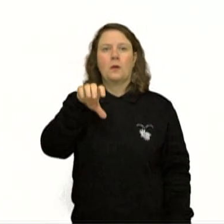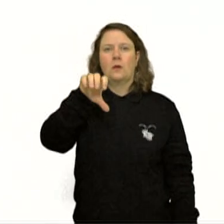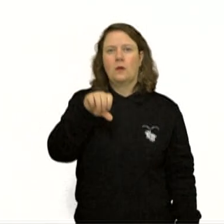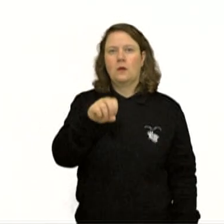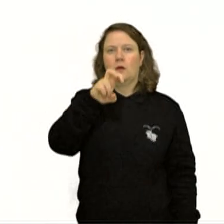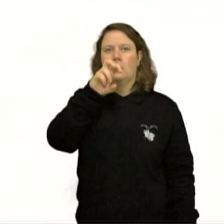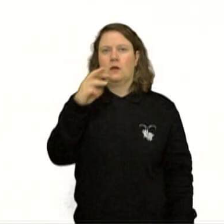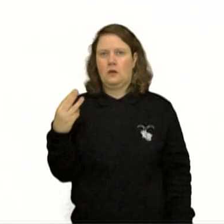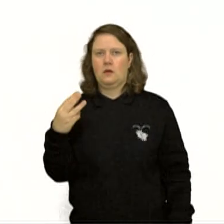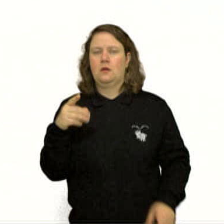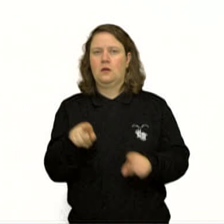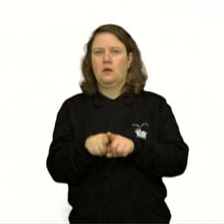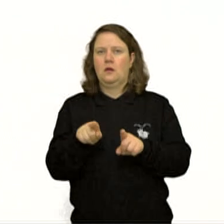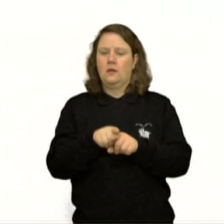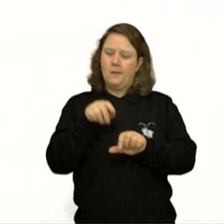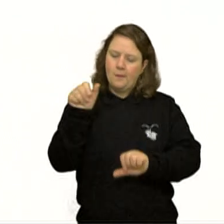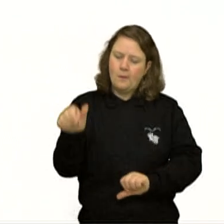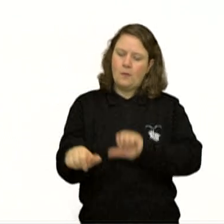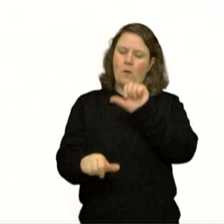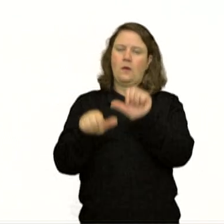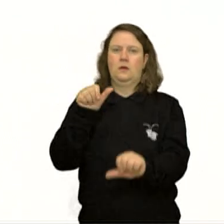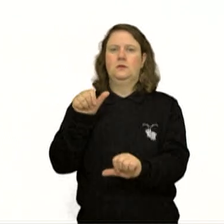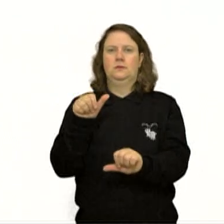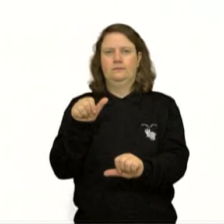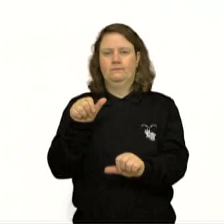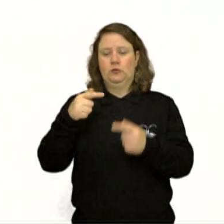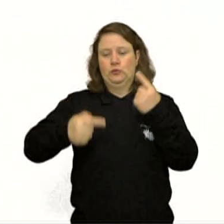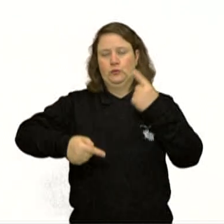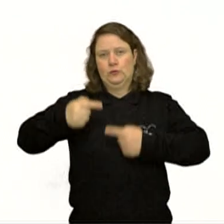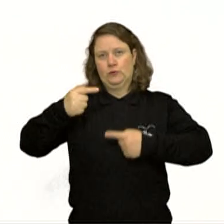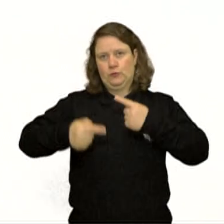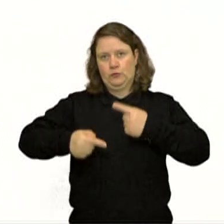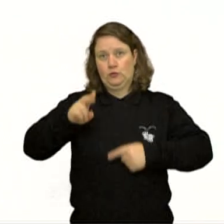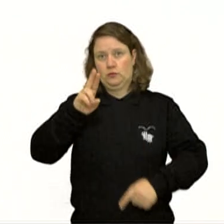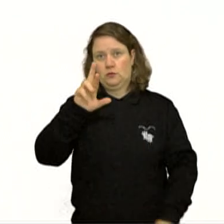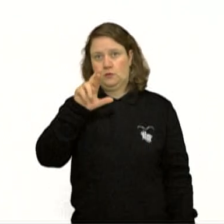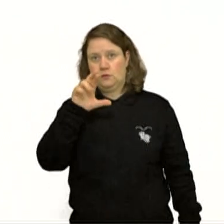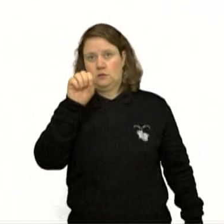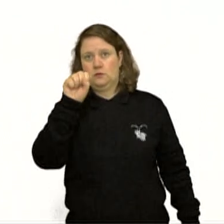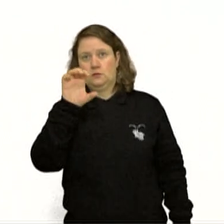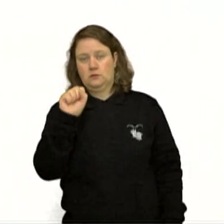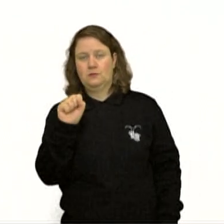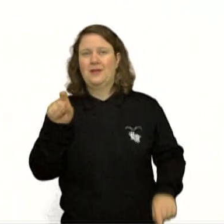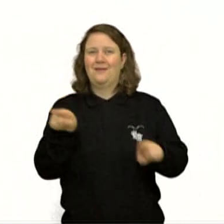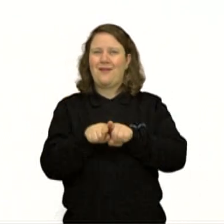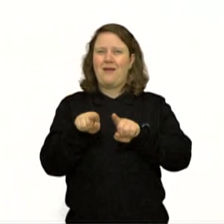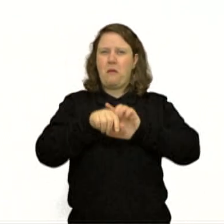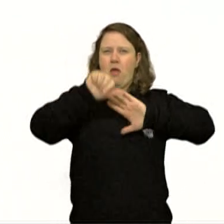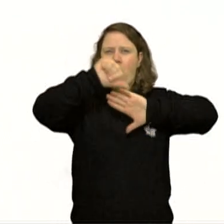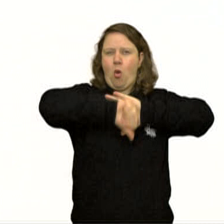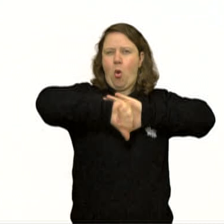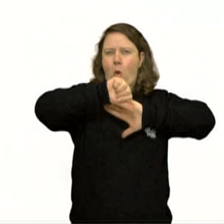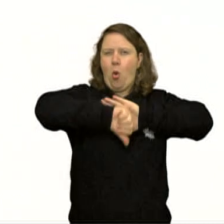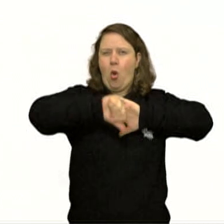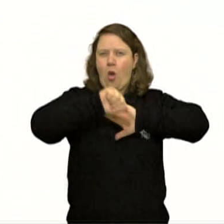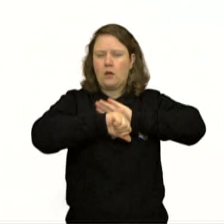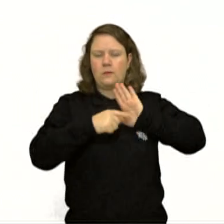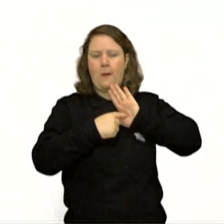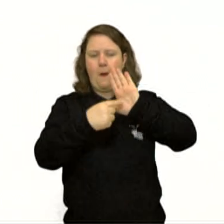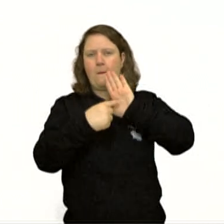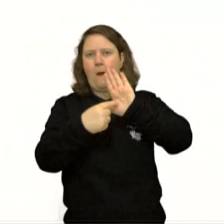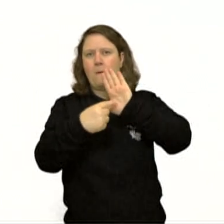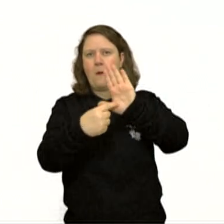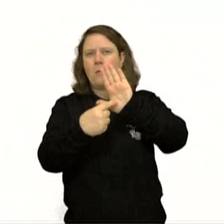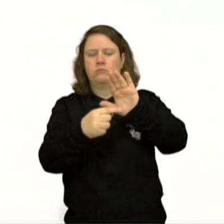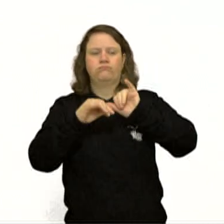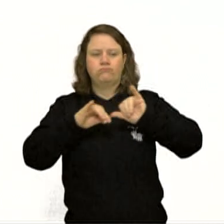na política interna e externa da União Soviética. Os crimes cometidos durante a ditadura stalinista vieram à tona.